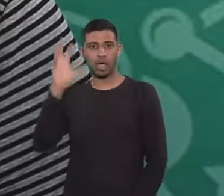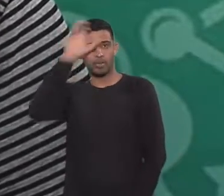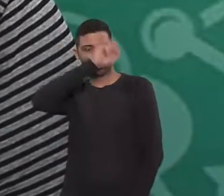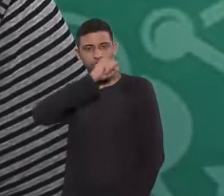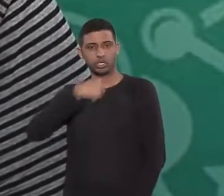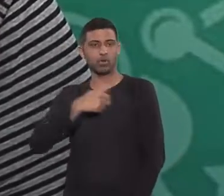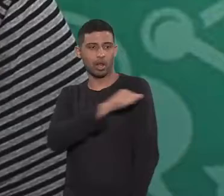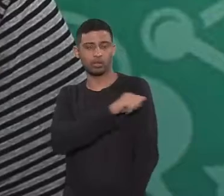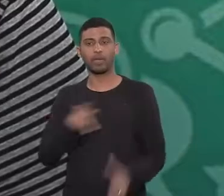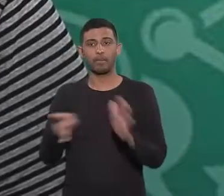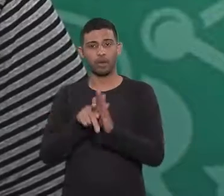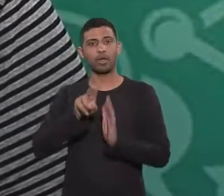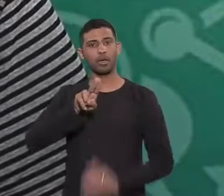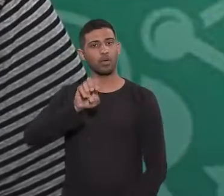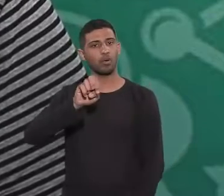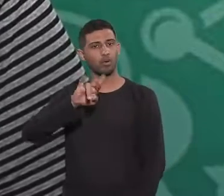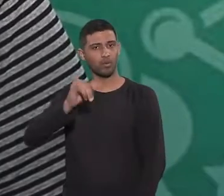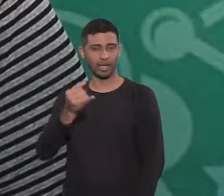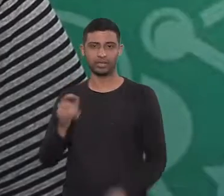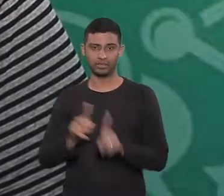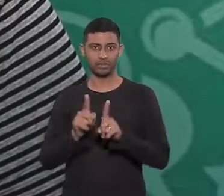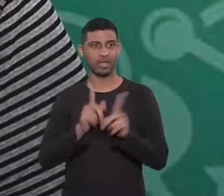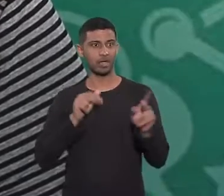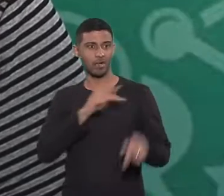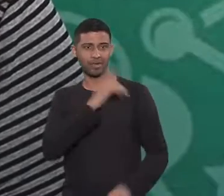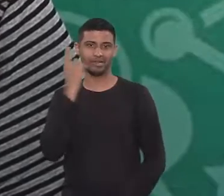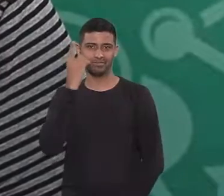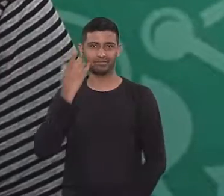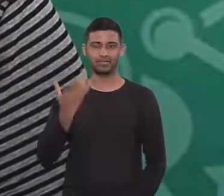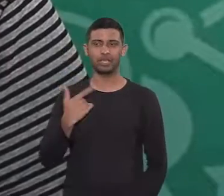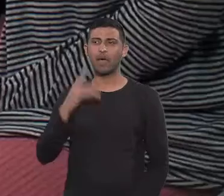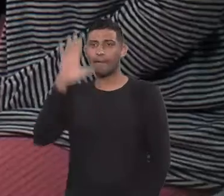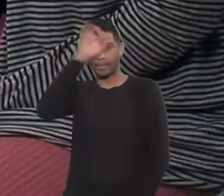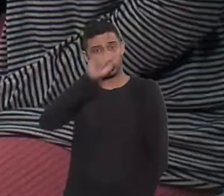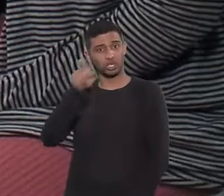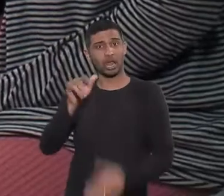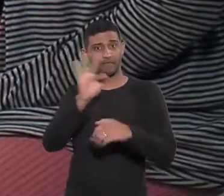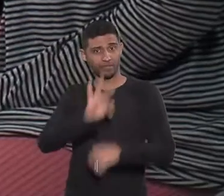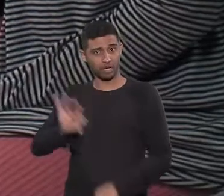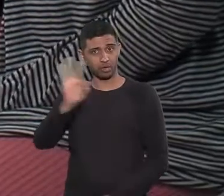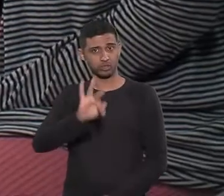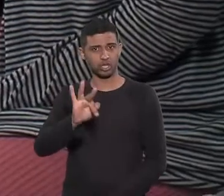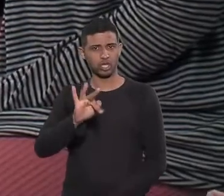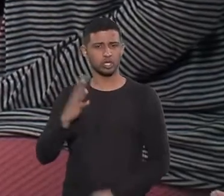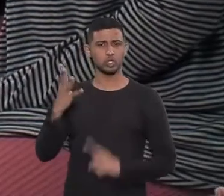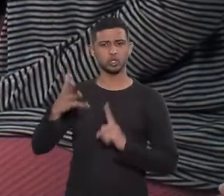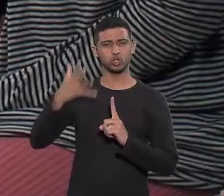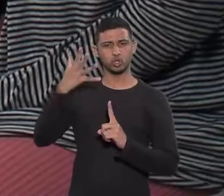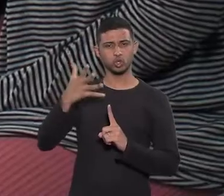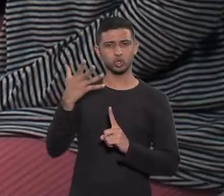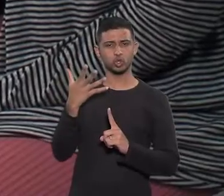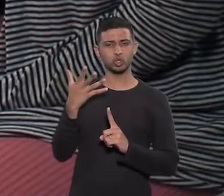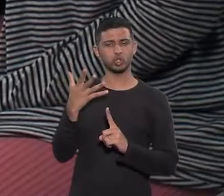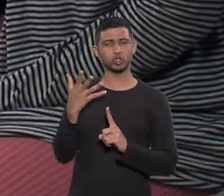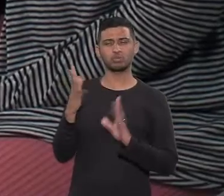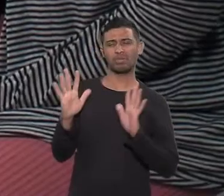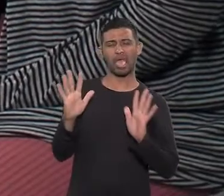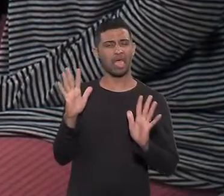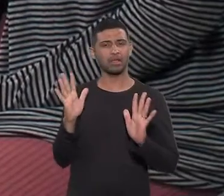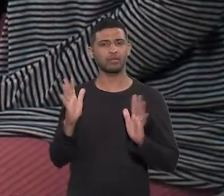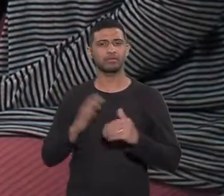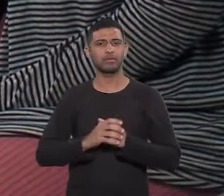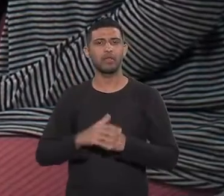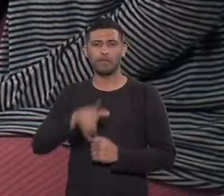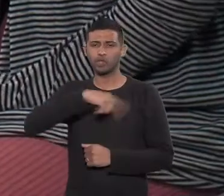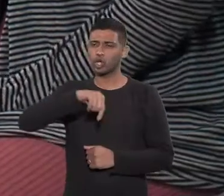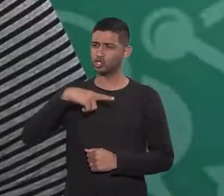que eu aprendi, sou aluna da UERJ também, como a Dani, né, e tem uma coisa que eu aprendi na UERJ, é que não existe discurso imparcial. Tudo que a gente